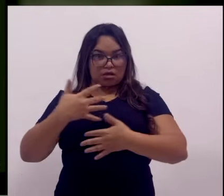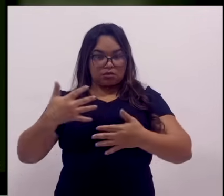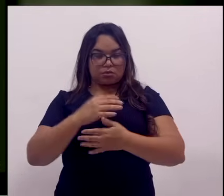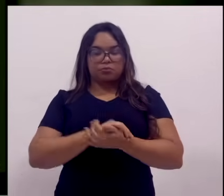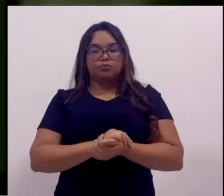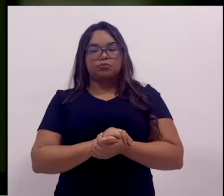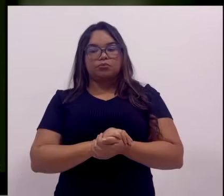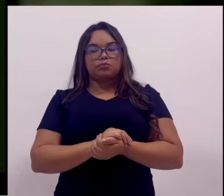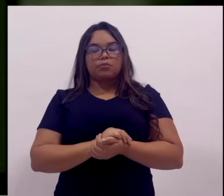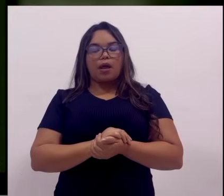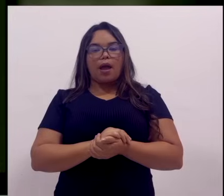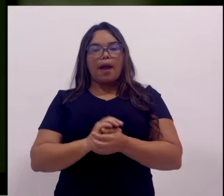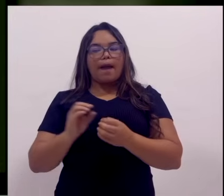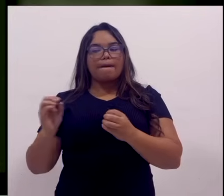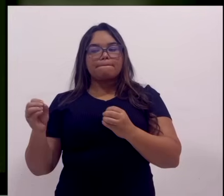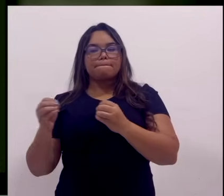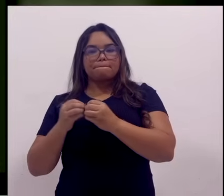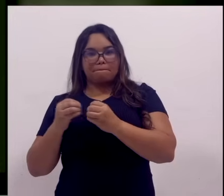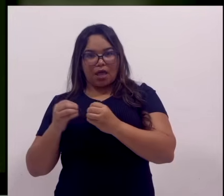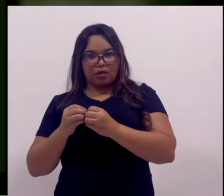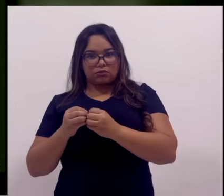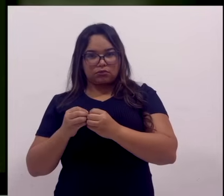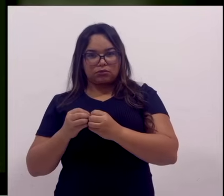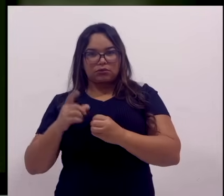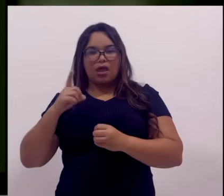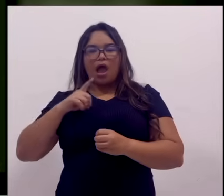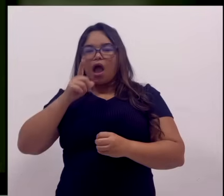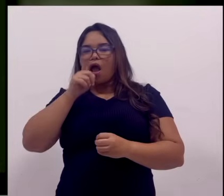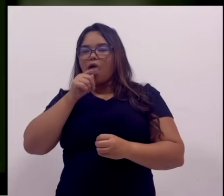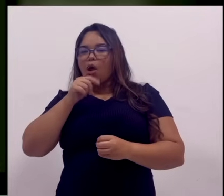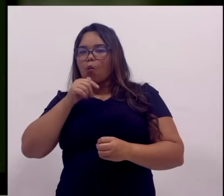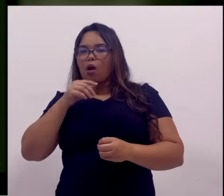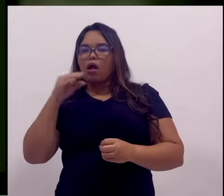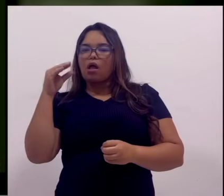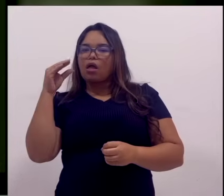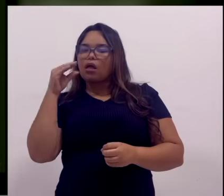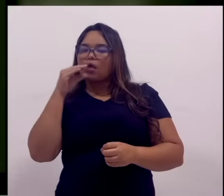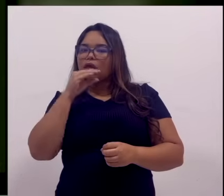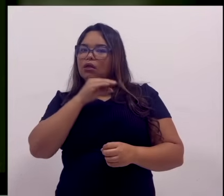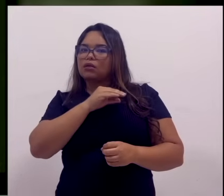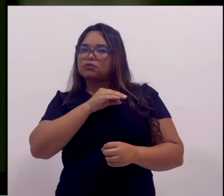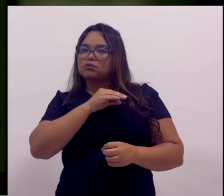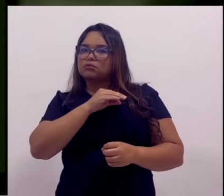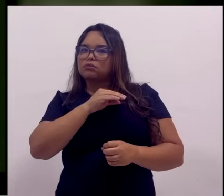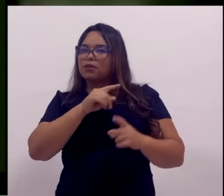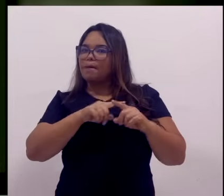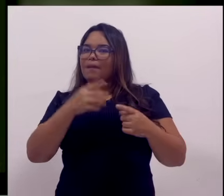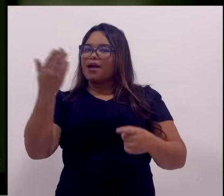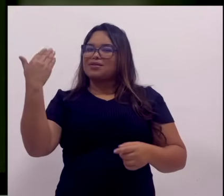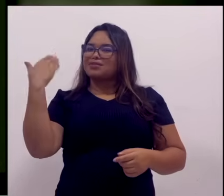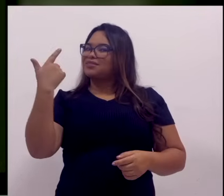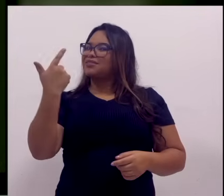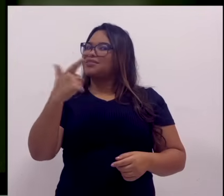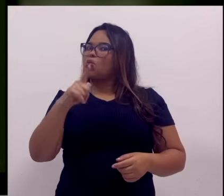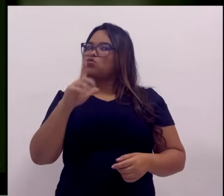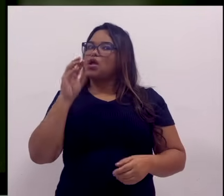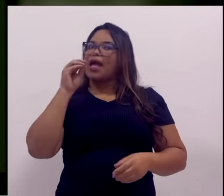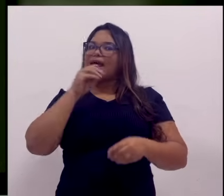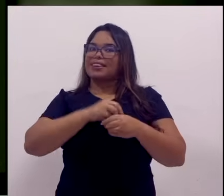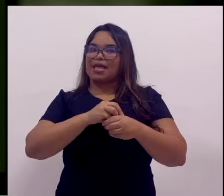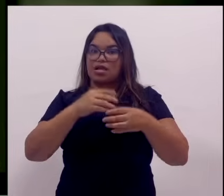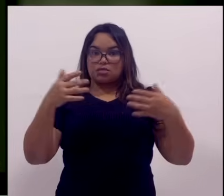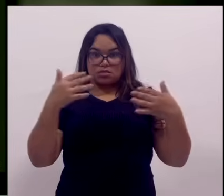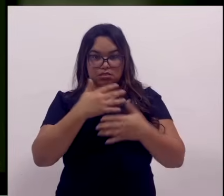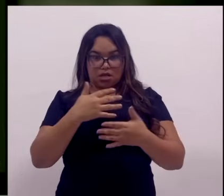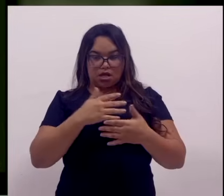sistema para levar água até a cidade. Agora, não muito distante dali, nós encontramos águas